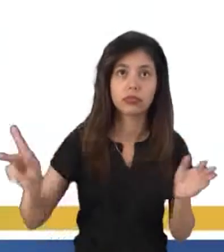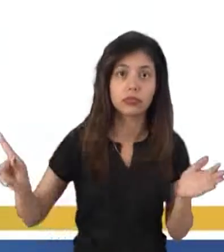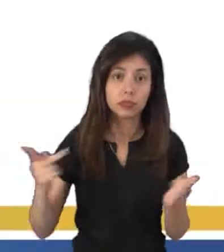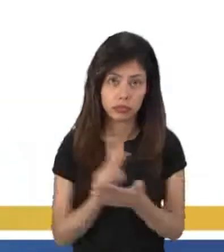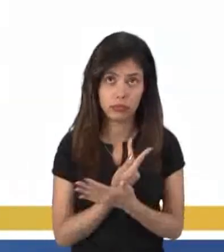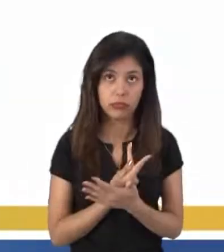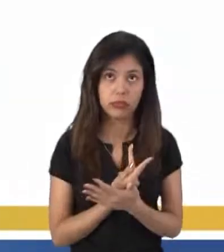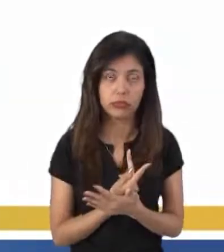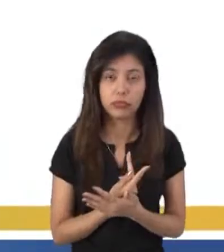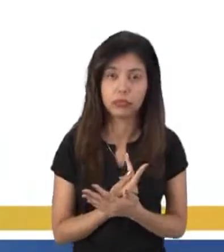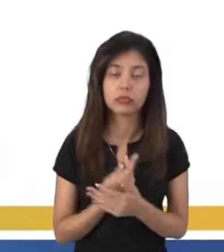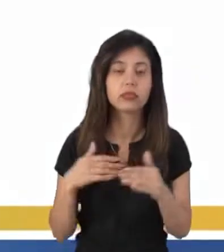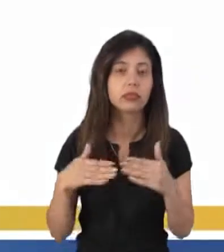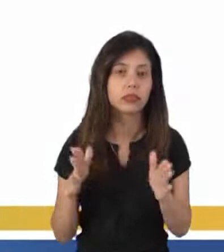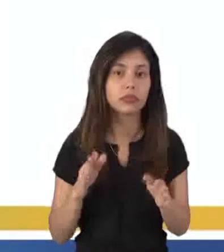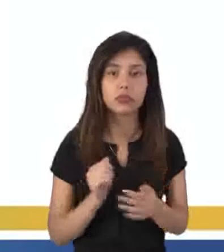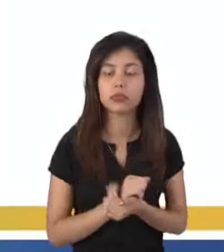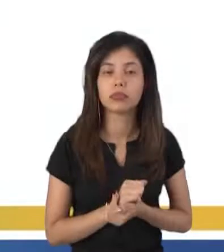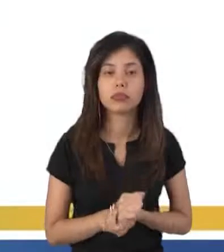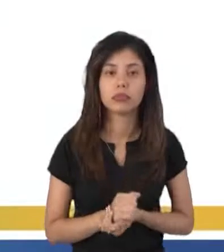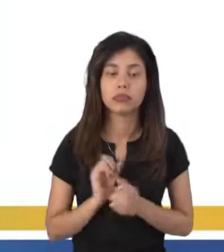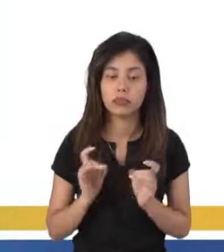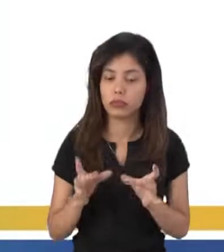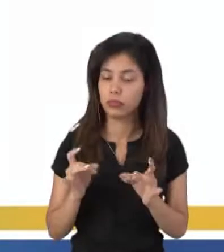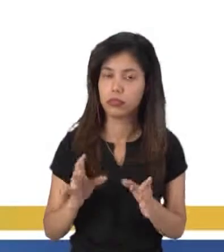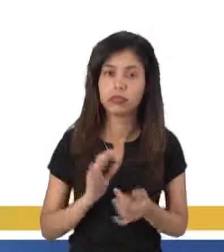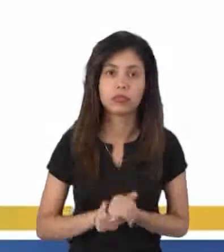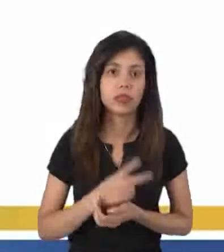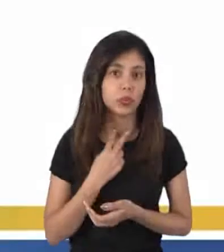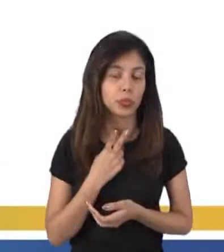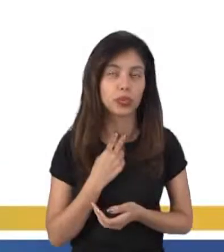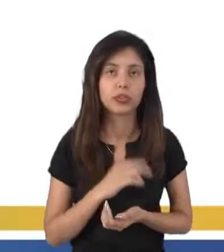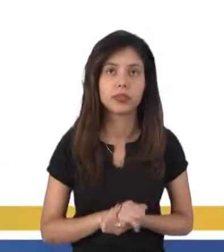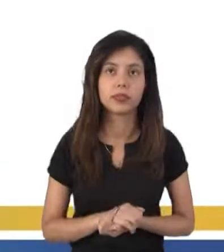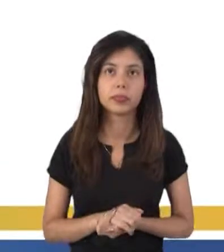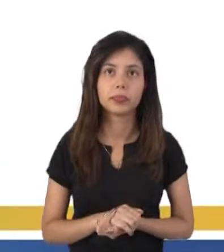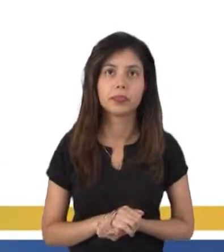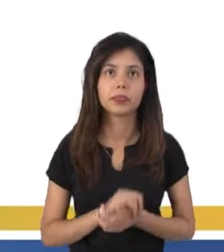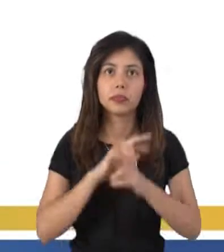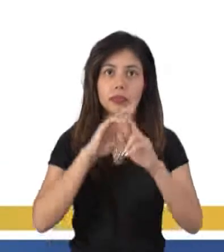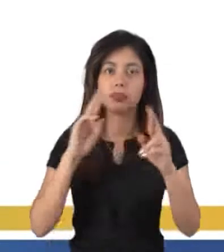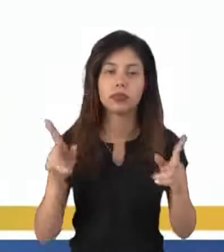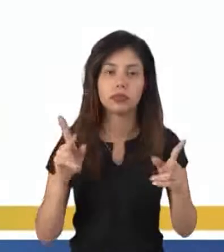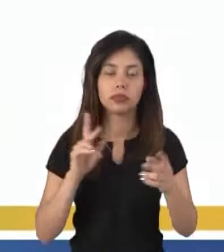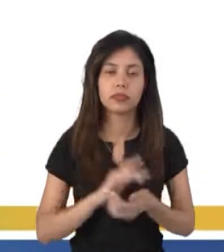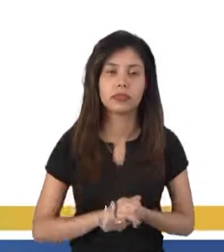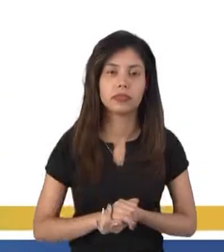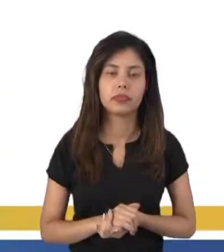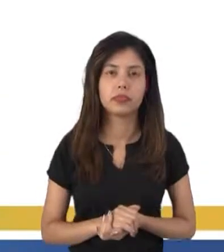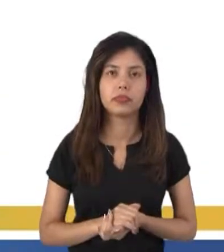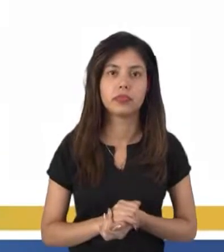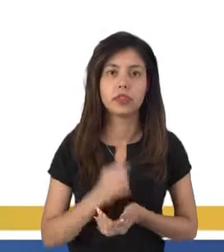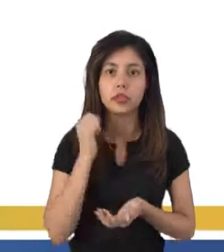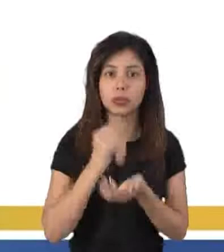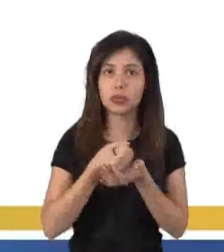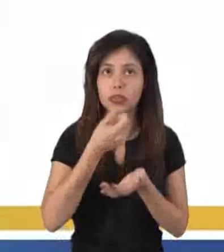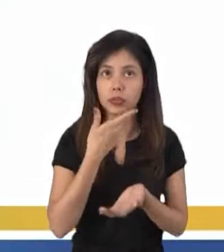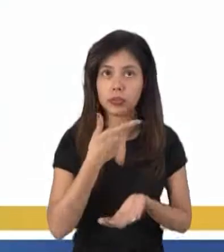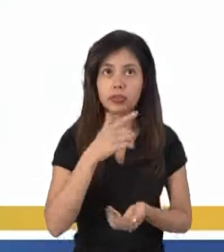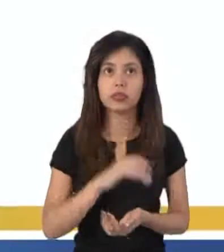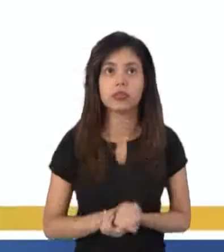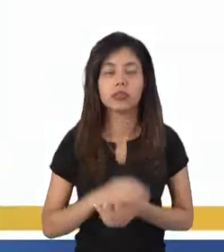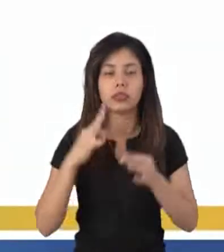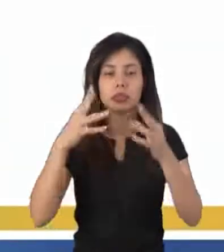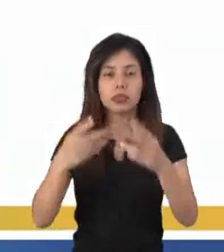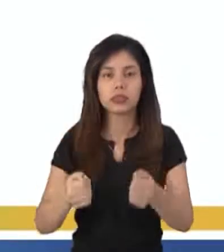ilegais que não têm abertura para serem comercializadas, né? Diferente, então, dos medicamentos, né? Que